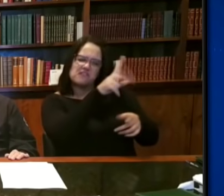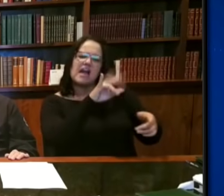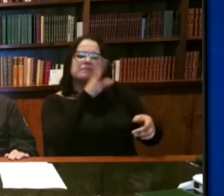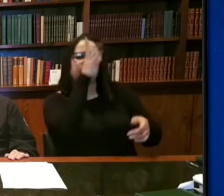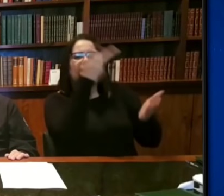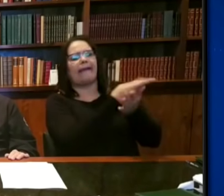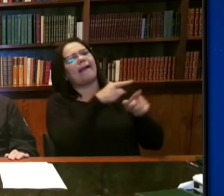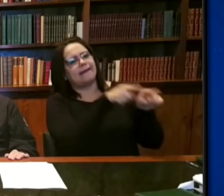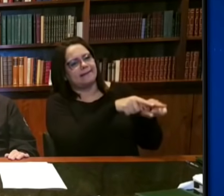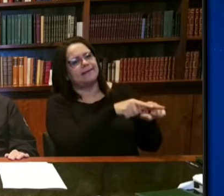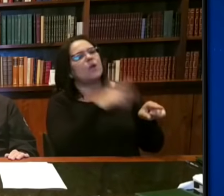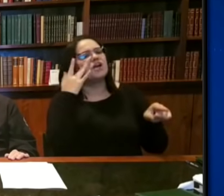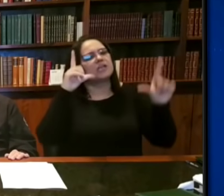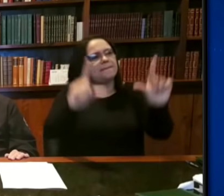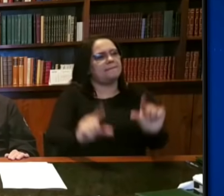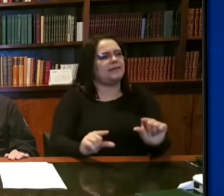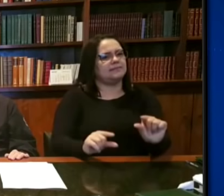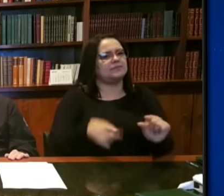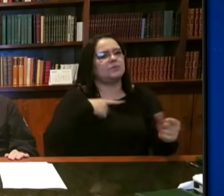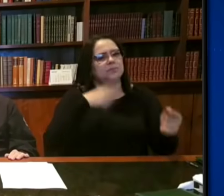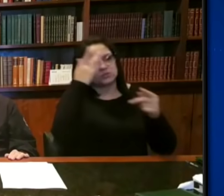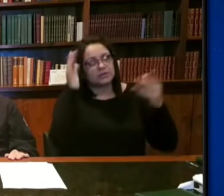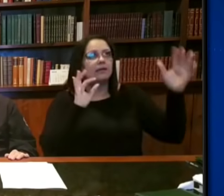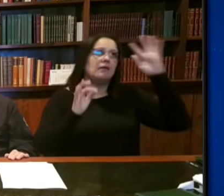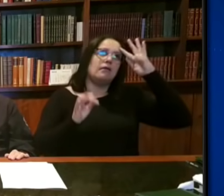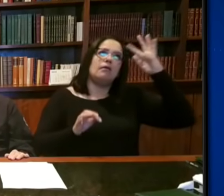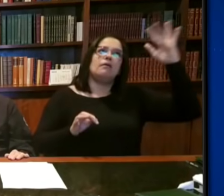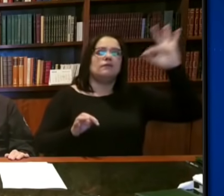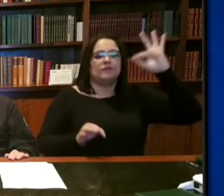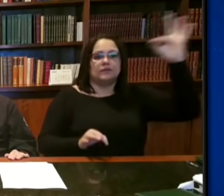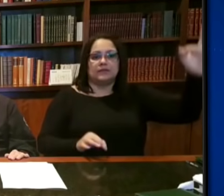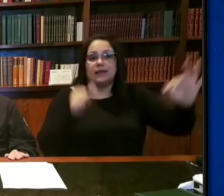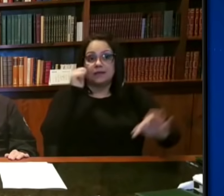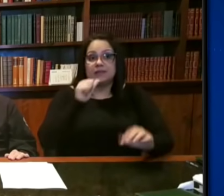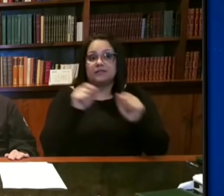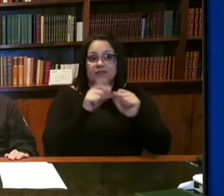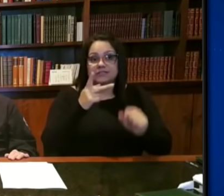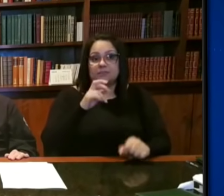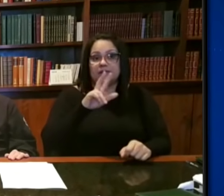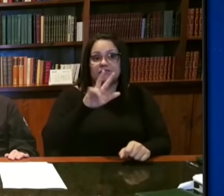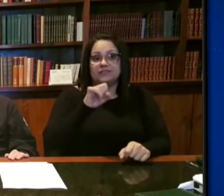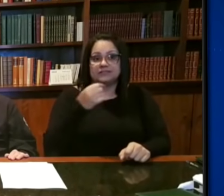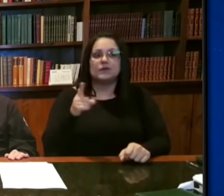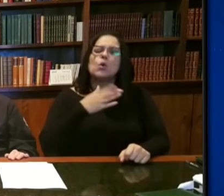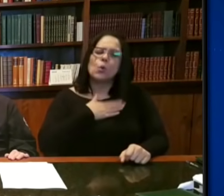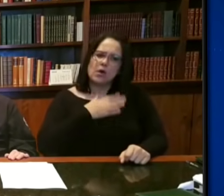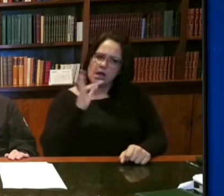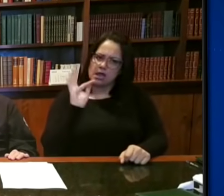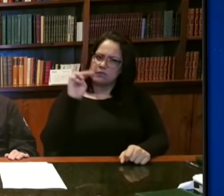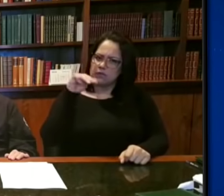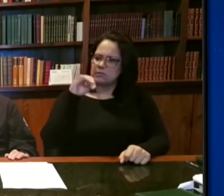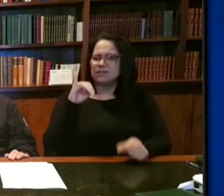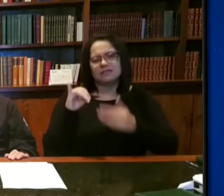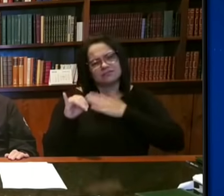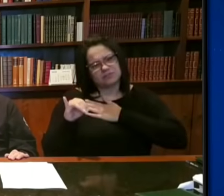Então, essa previsão que fazem aí... inclusive, a menina que fez a previsão, gosto do FMI, é um pessoal muito